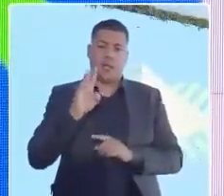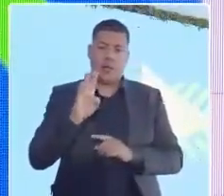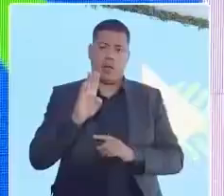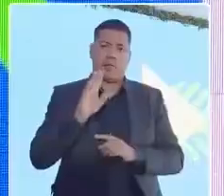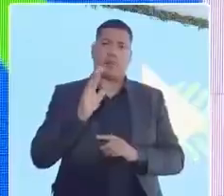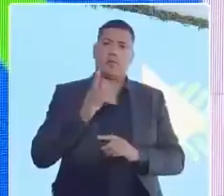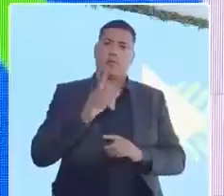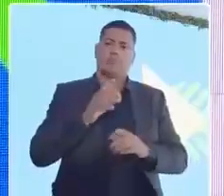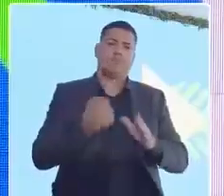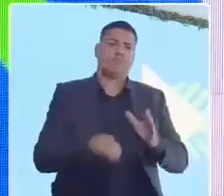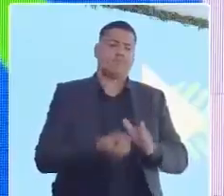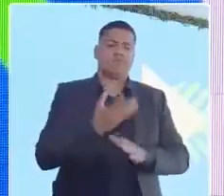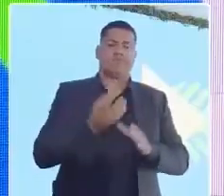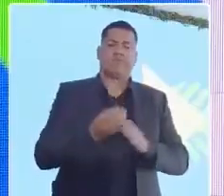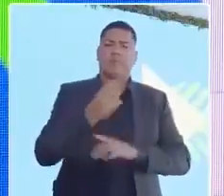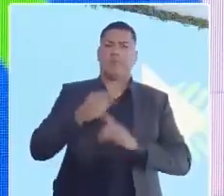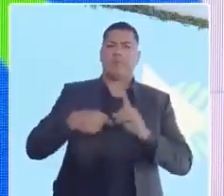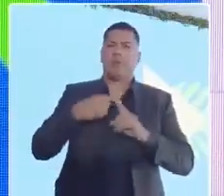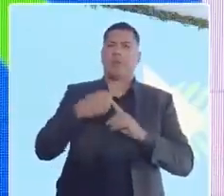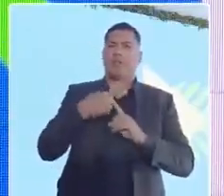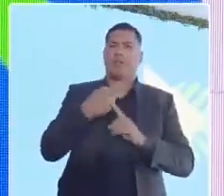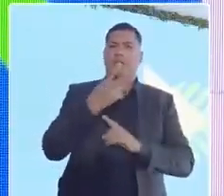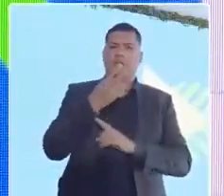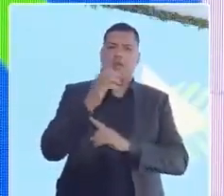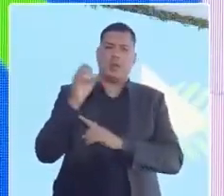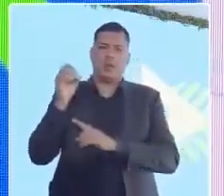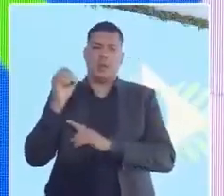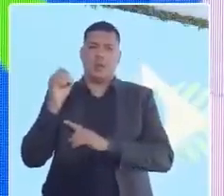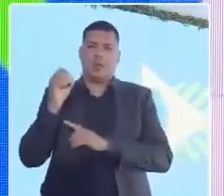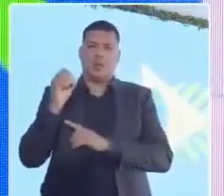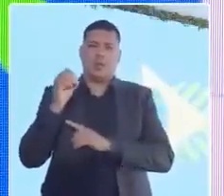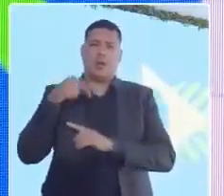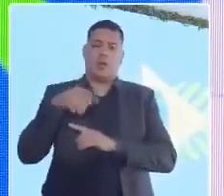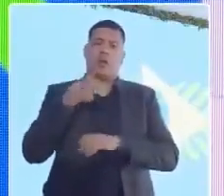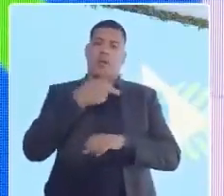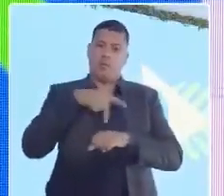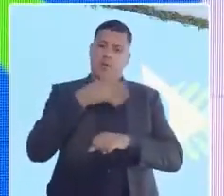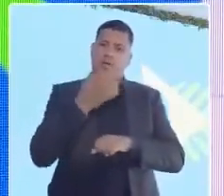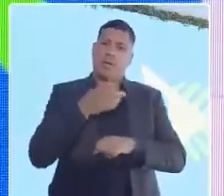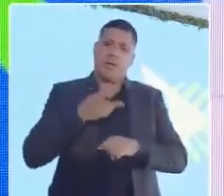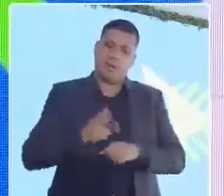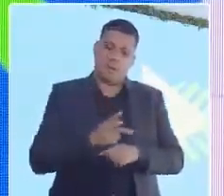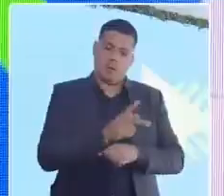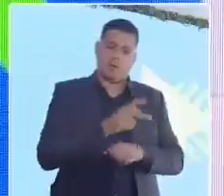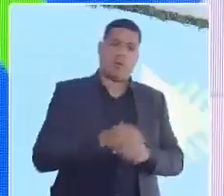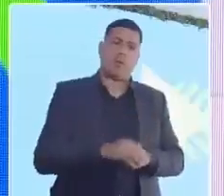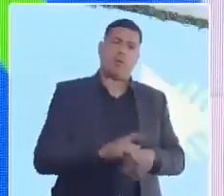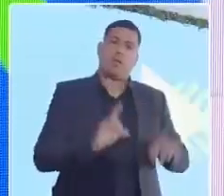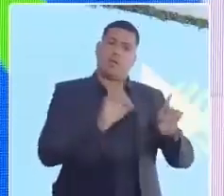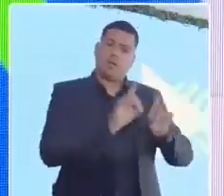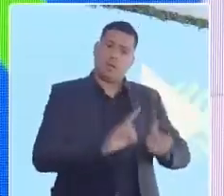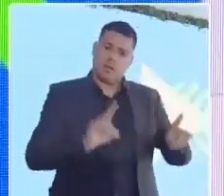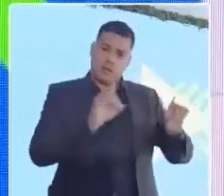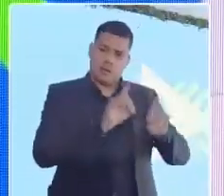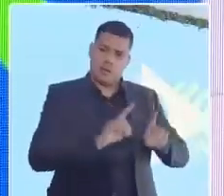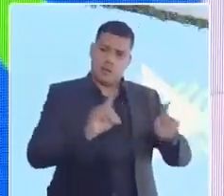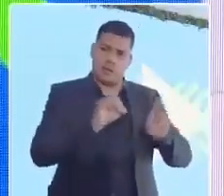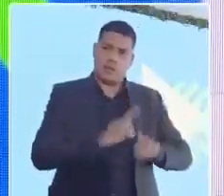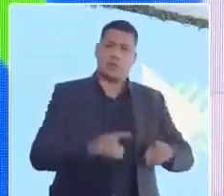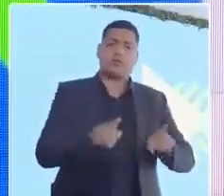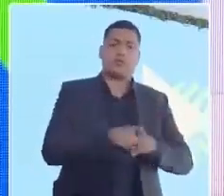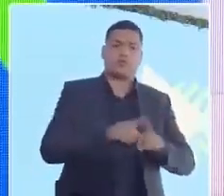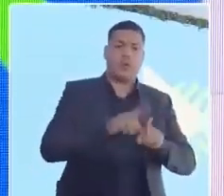150 startups em todo o país está disposto a continuar digitalização É Outro fator